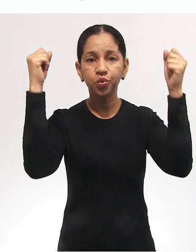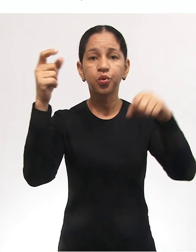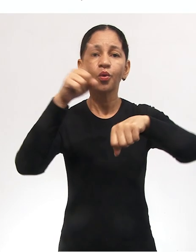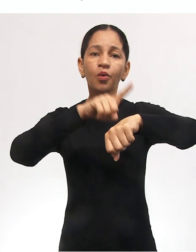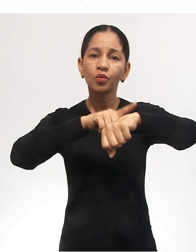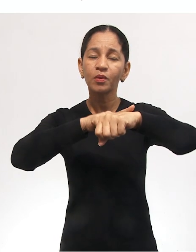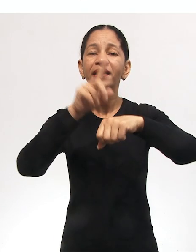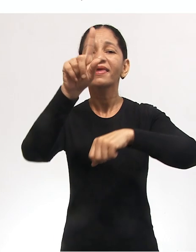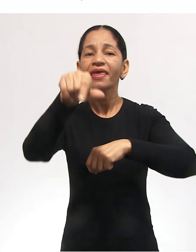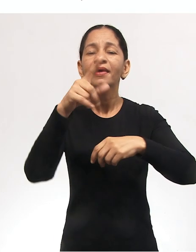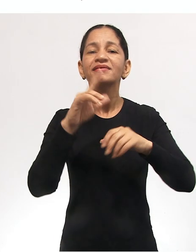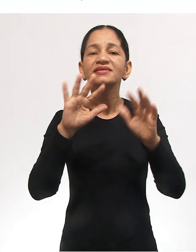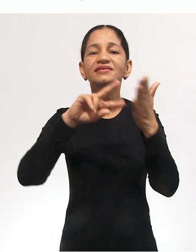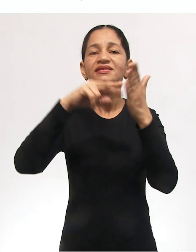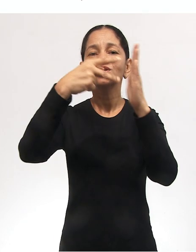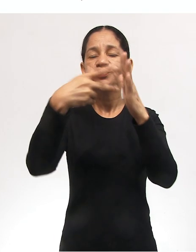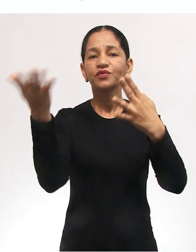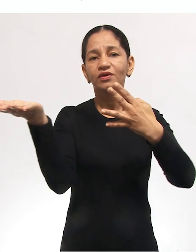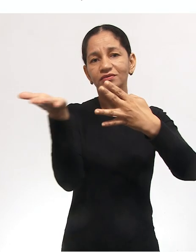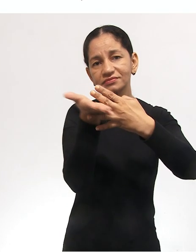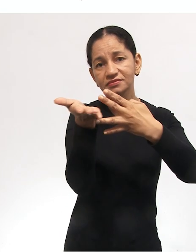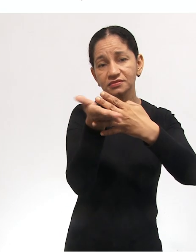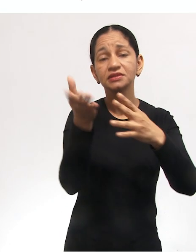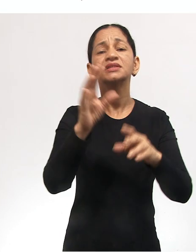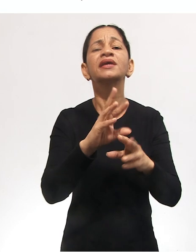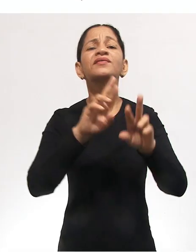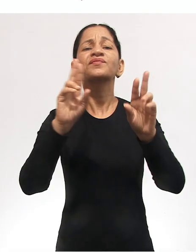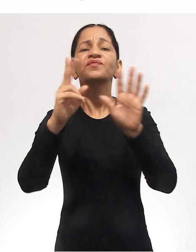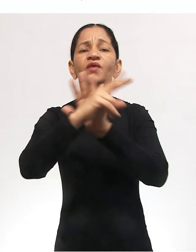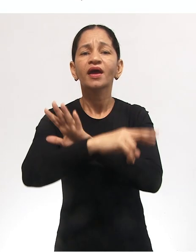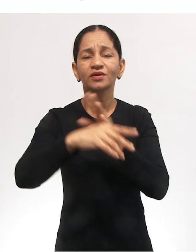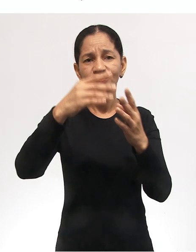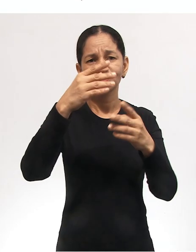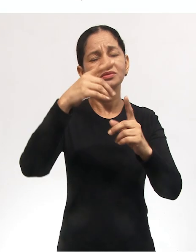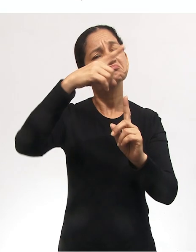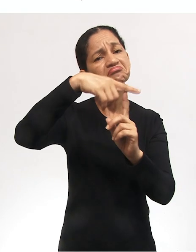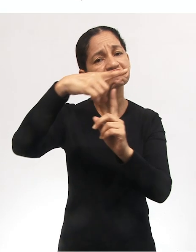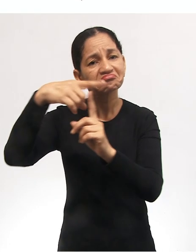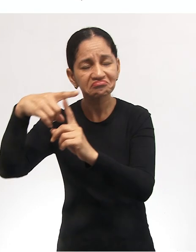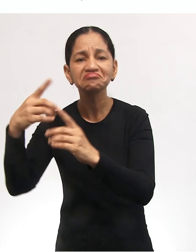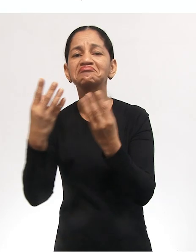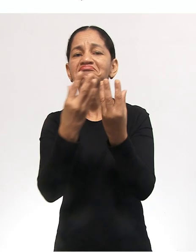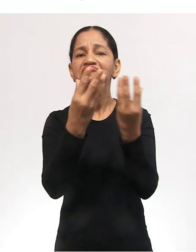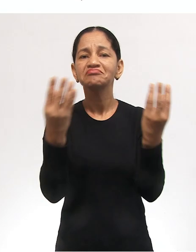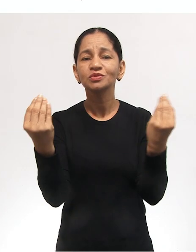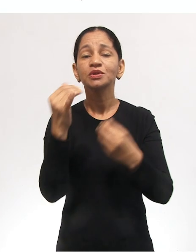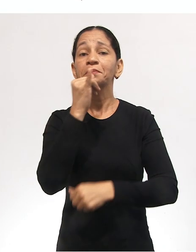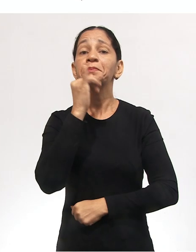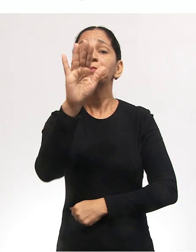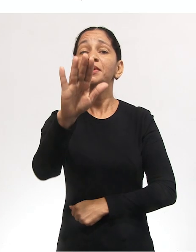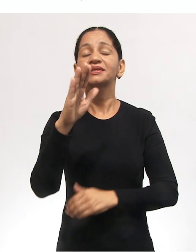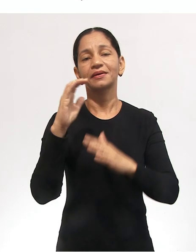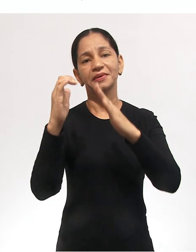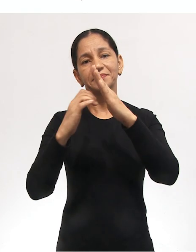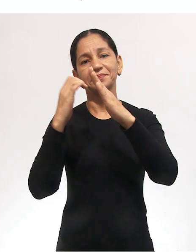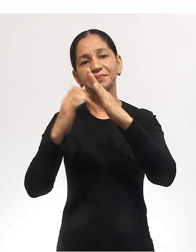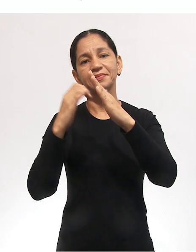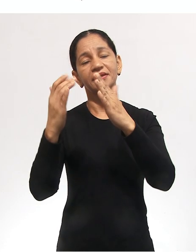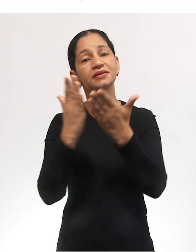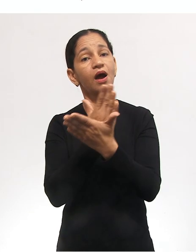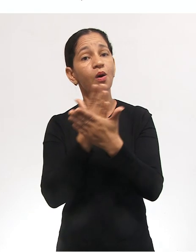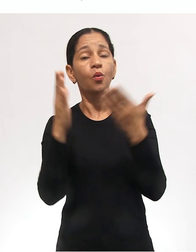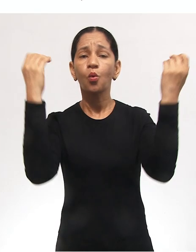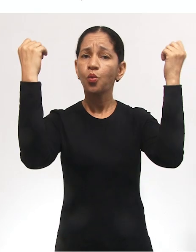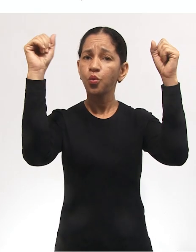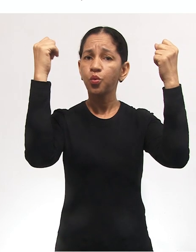essa ginástica, nós vamos ver os tipos, né, e os benefícios dela. Então, tem empresas, por exemplo, que trabalham com